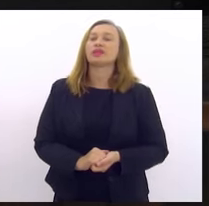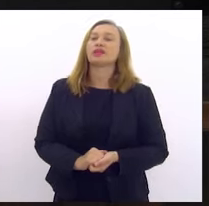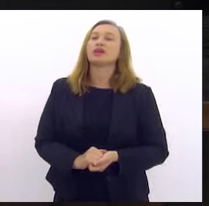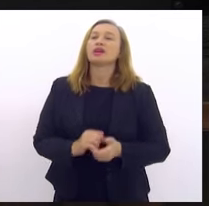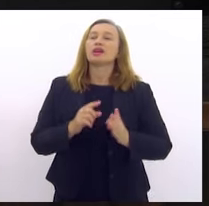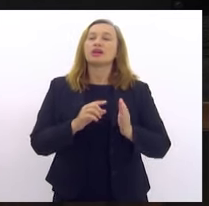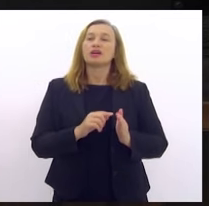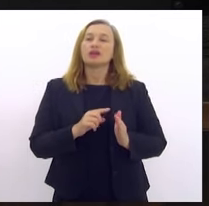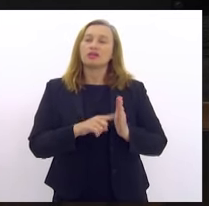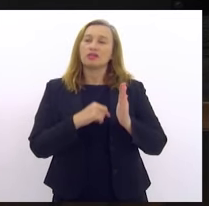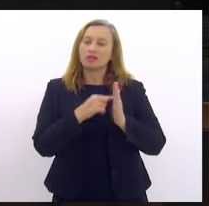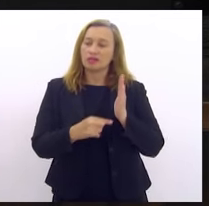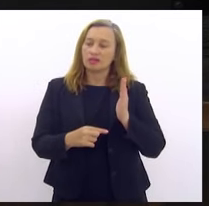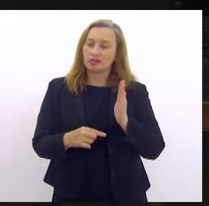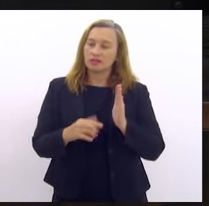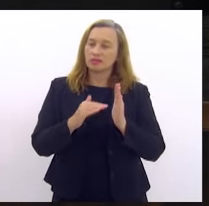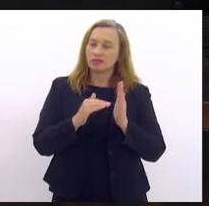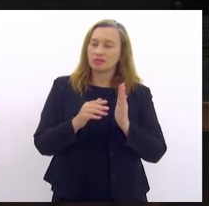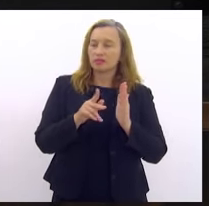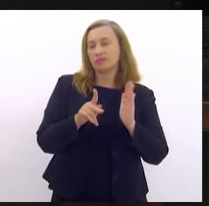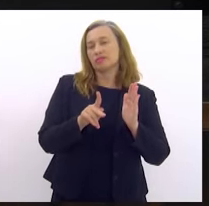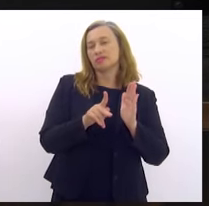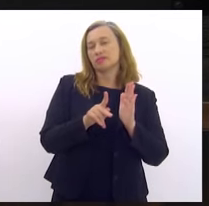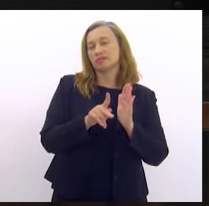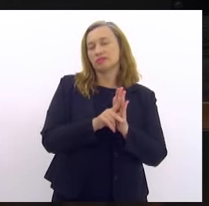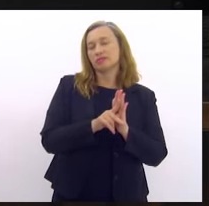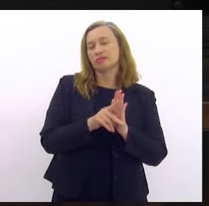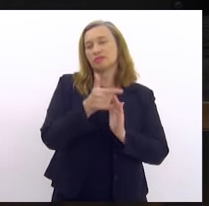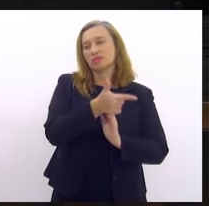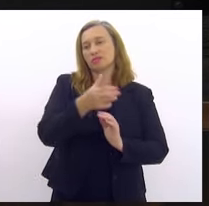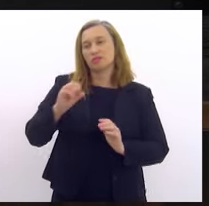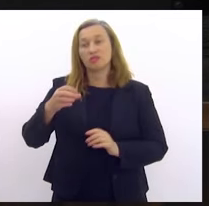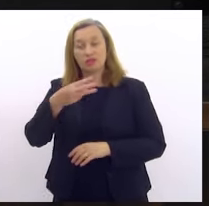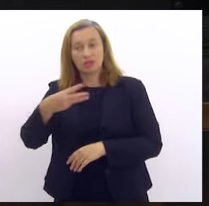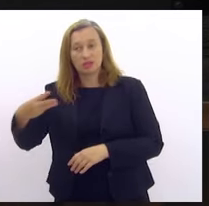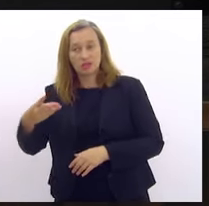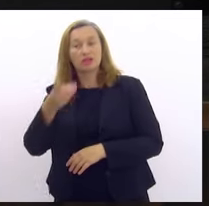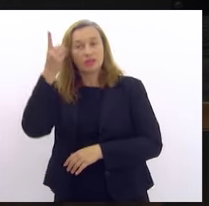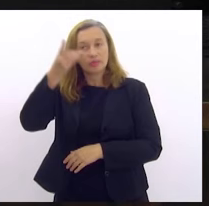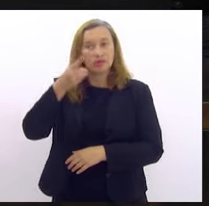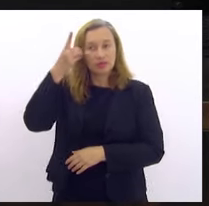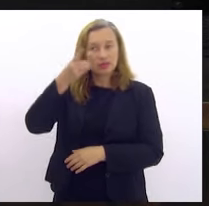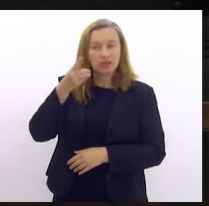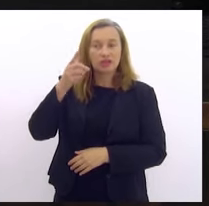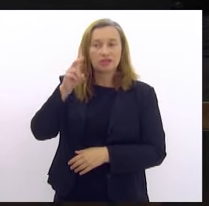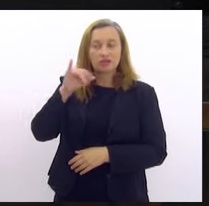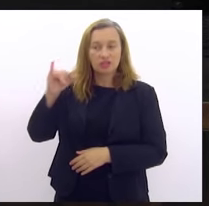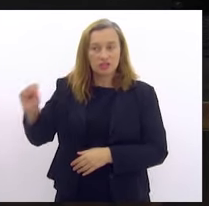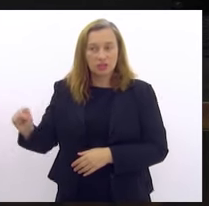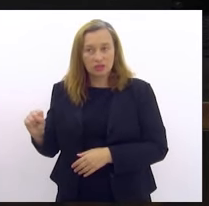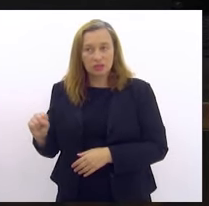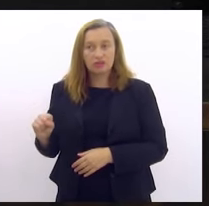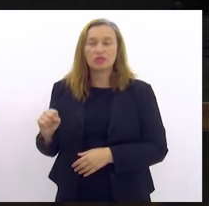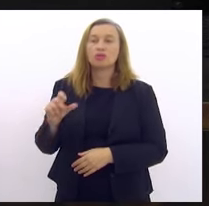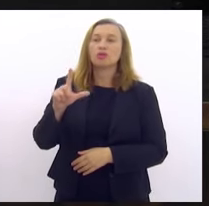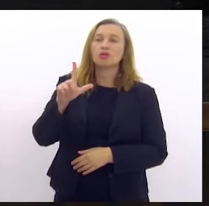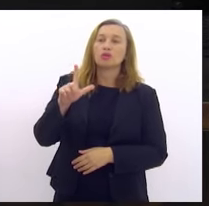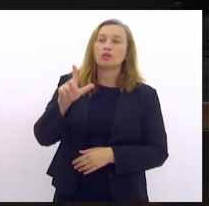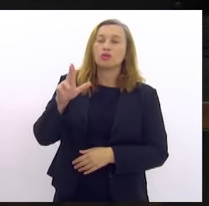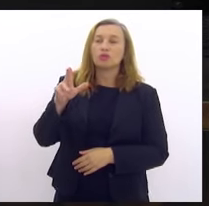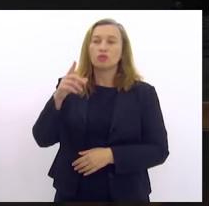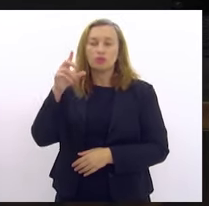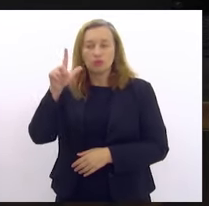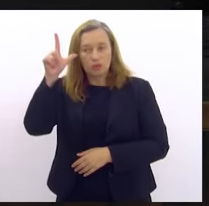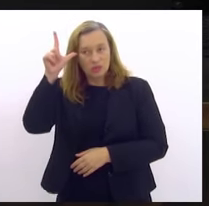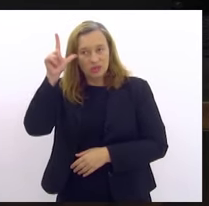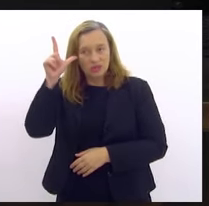Veto parcial oposto ao projeto de lei número 516-2023, de autoria dos deputados Vinícius Cozolino, Lucinha, Marcelo Dino,